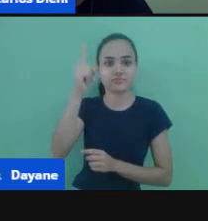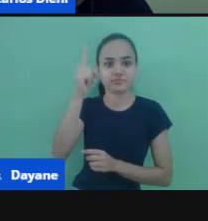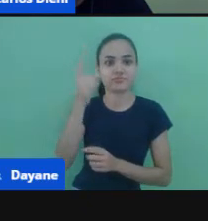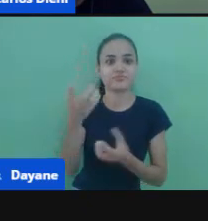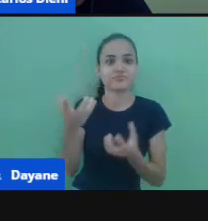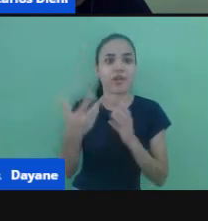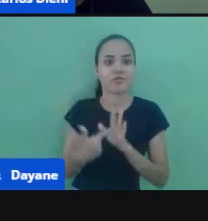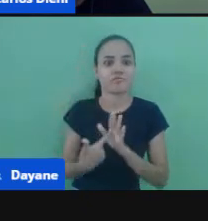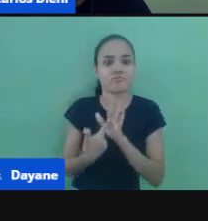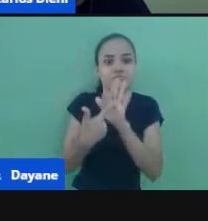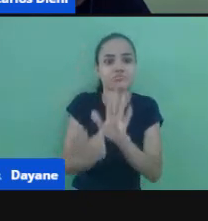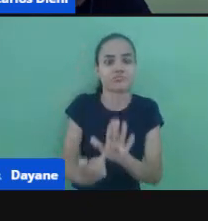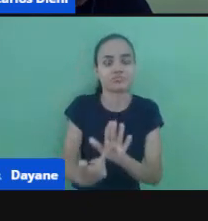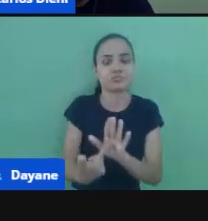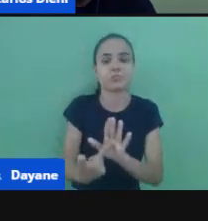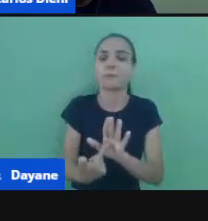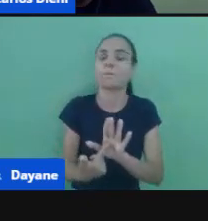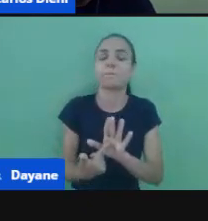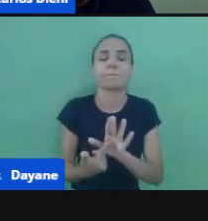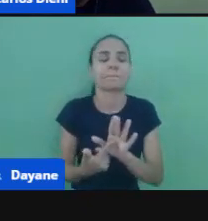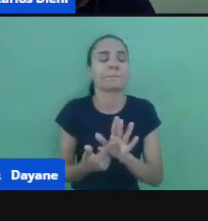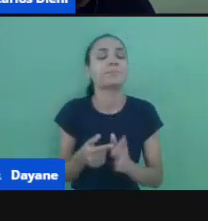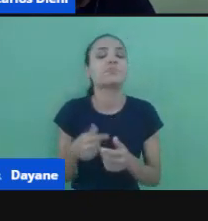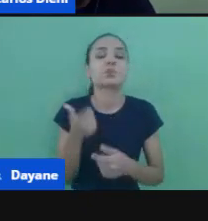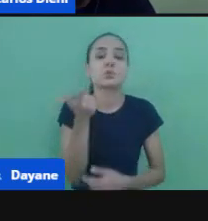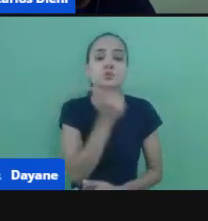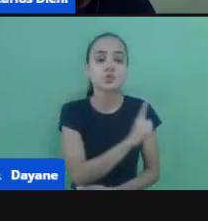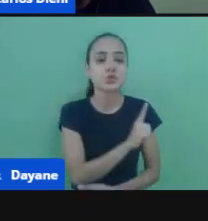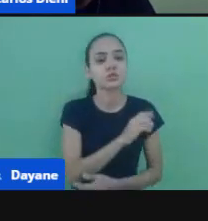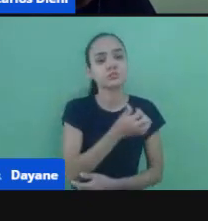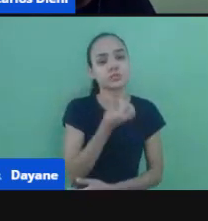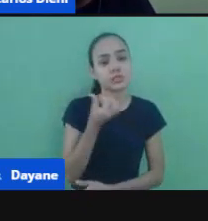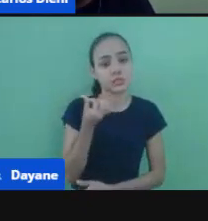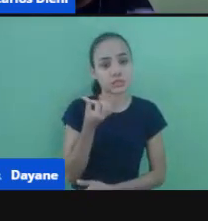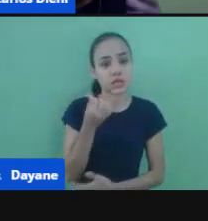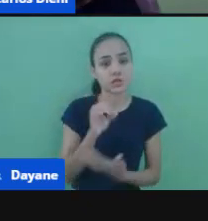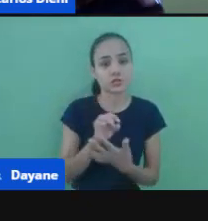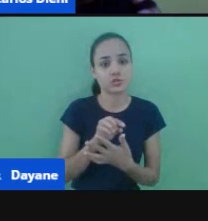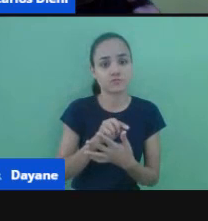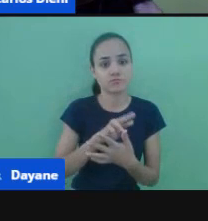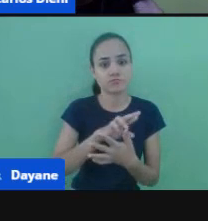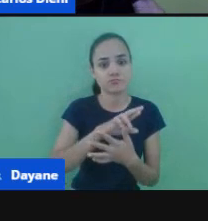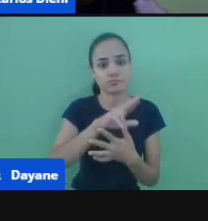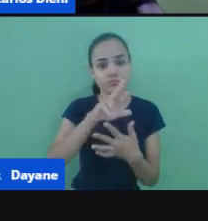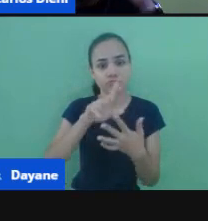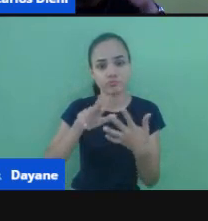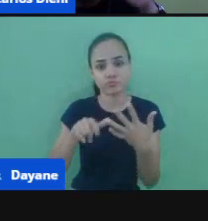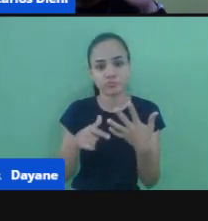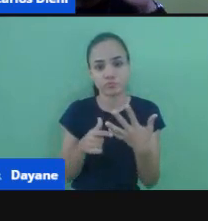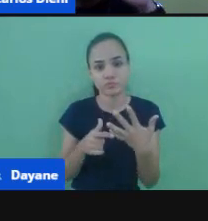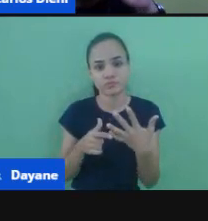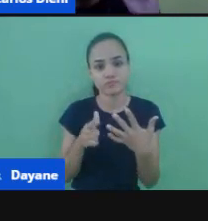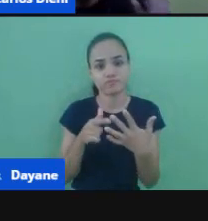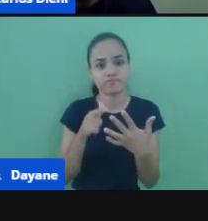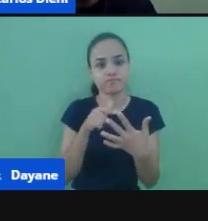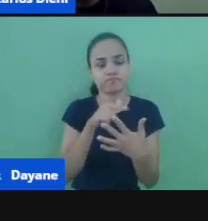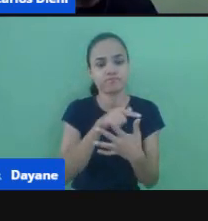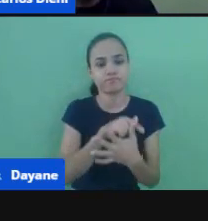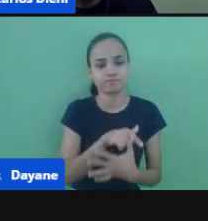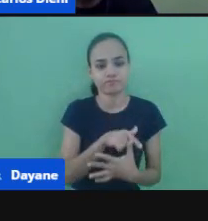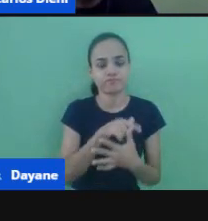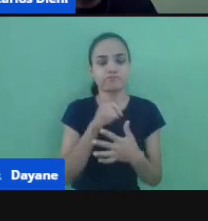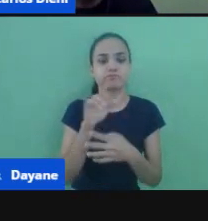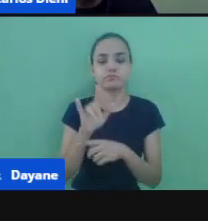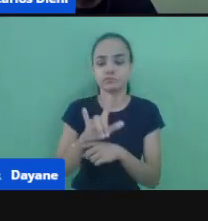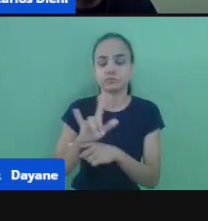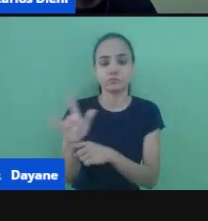consegue ver seis tipos de documentários, os seis modos. Esses modos, eles vão